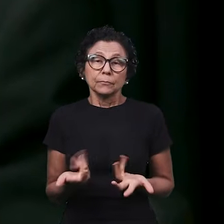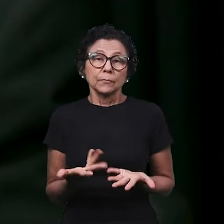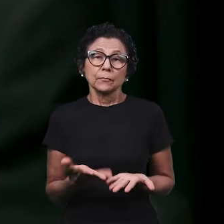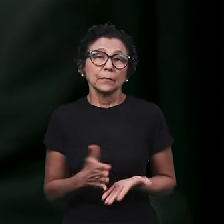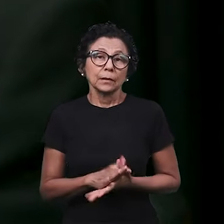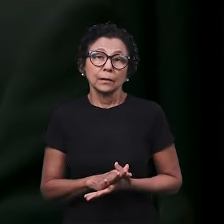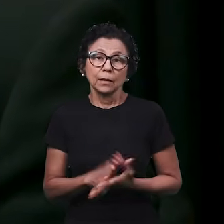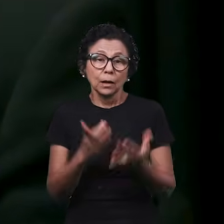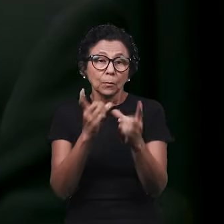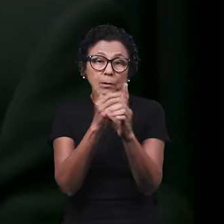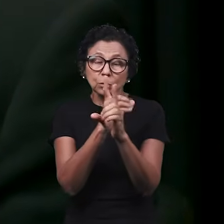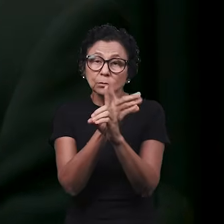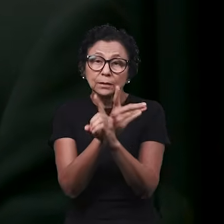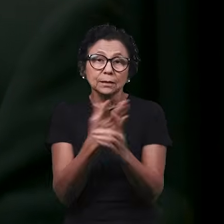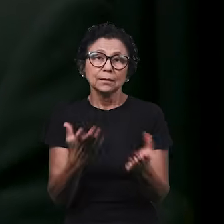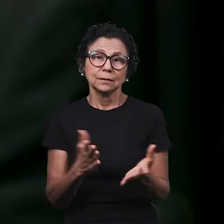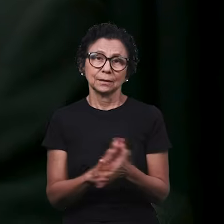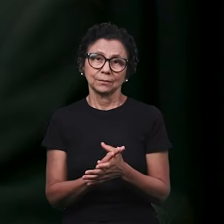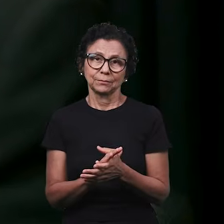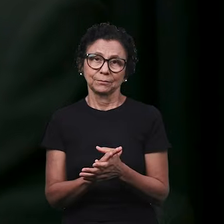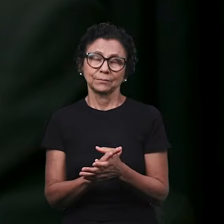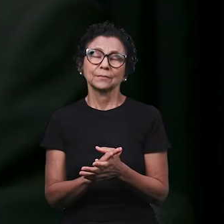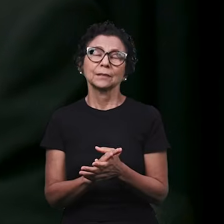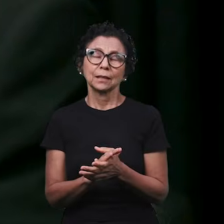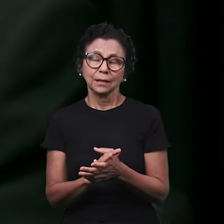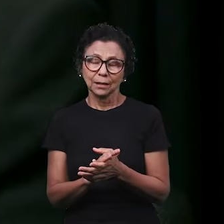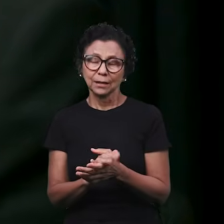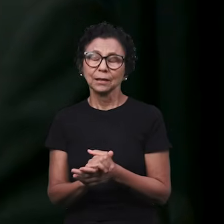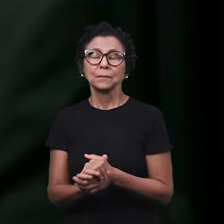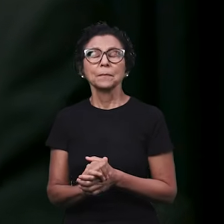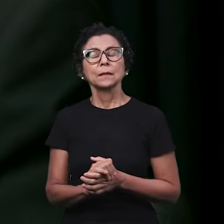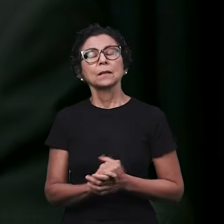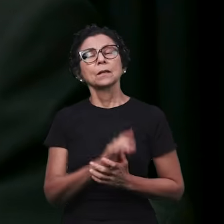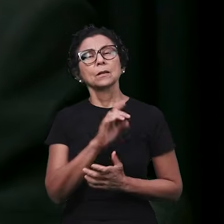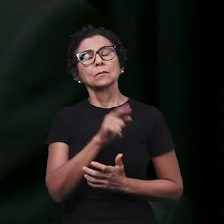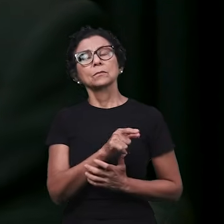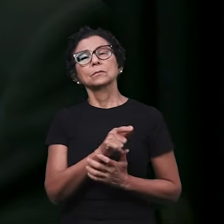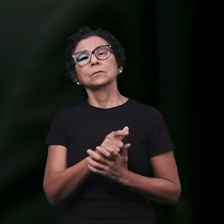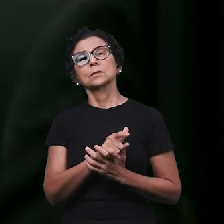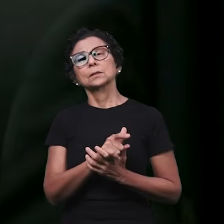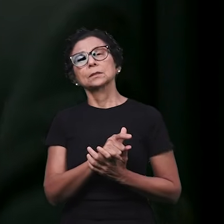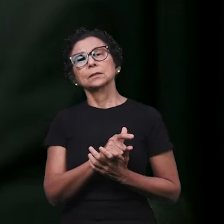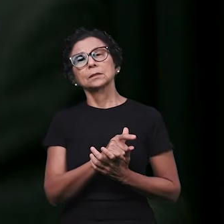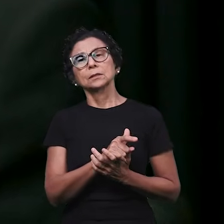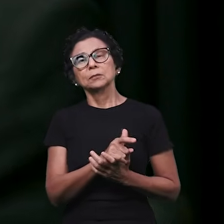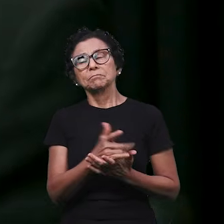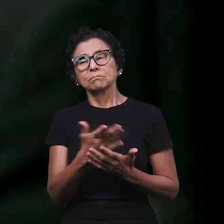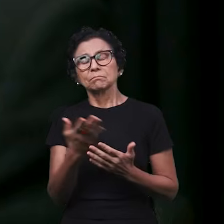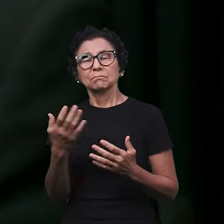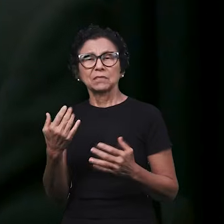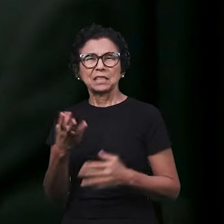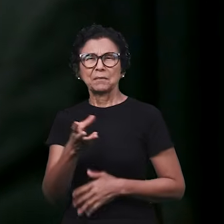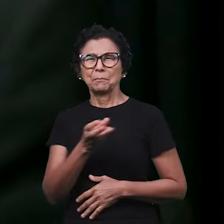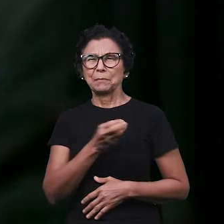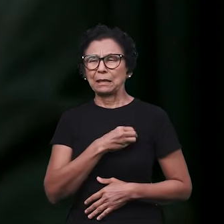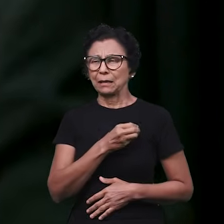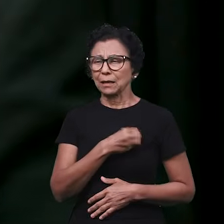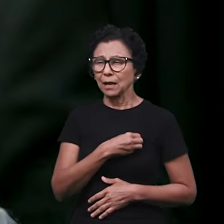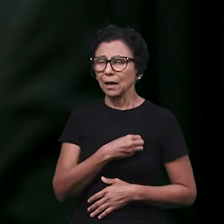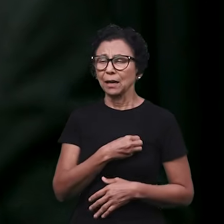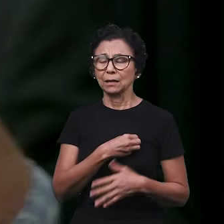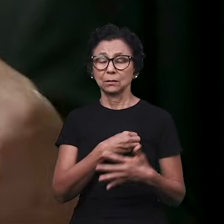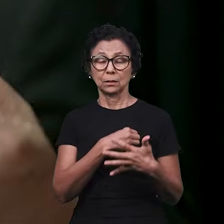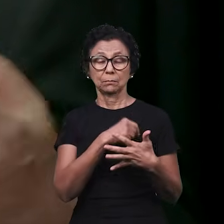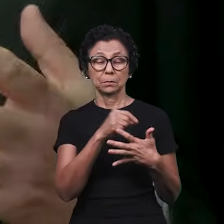a doutrina da salvação, é o ato, é o chamado. Você chega, você vem, como o Diniz falou, da forma que você está, né, com